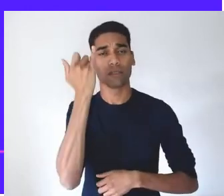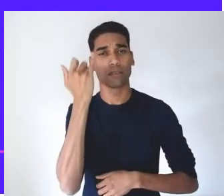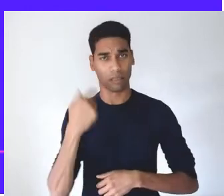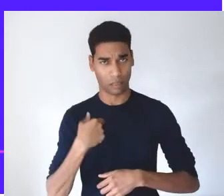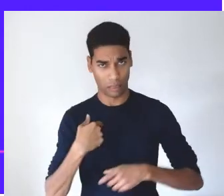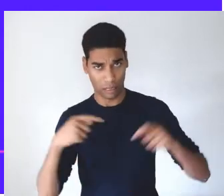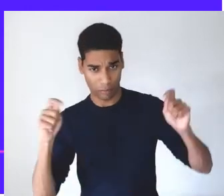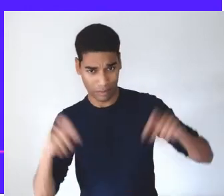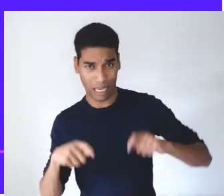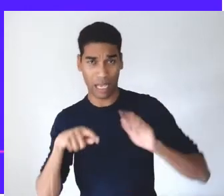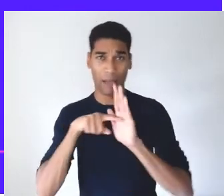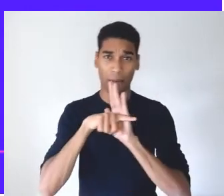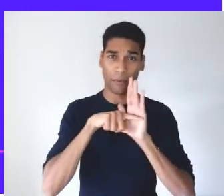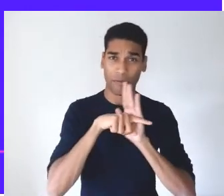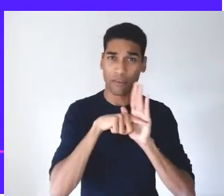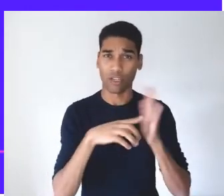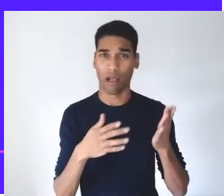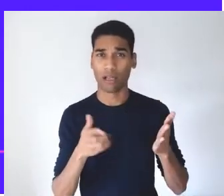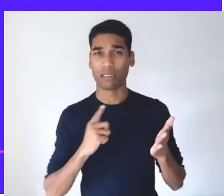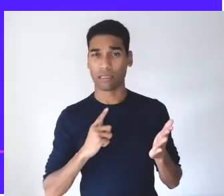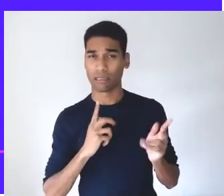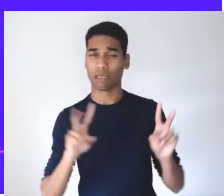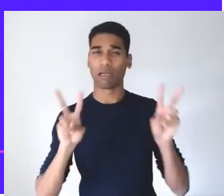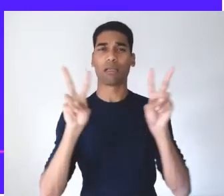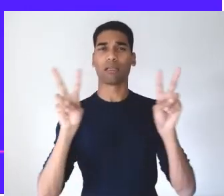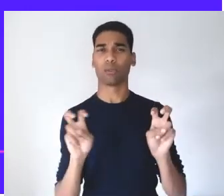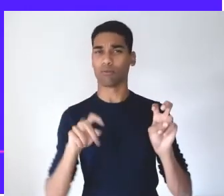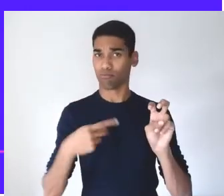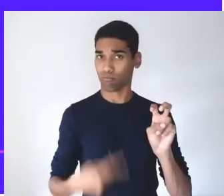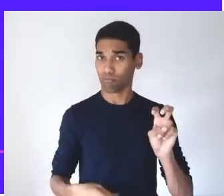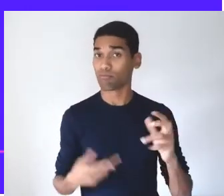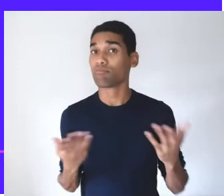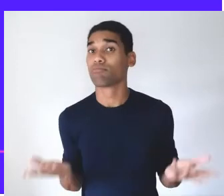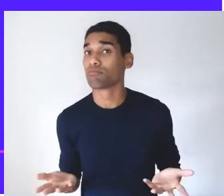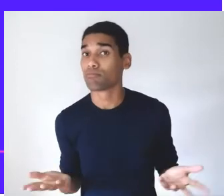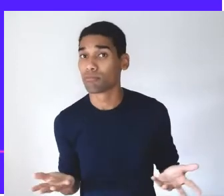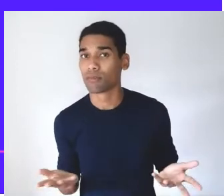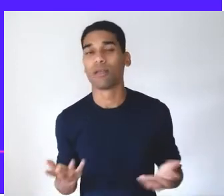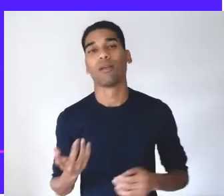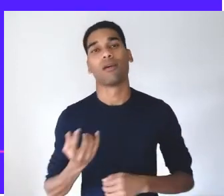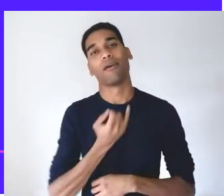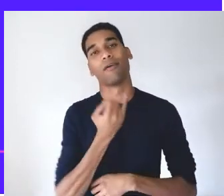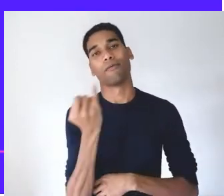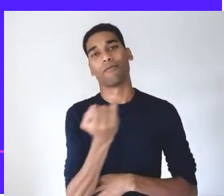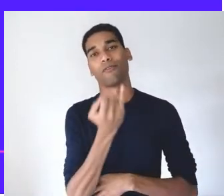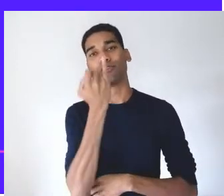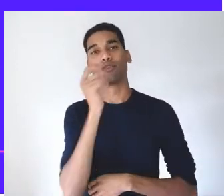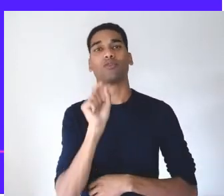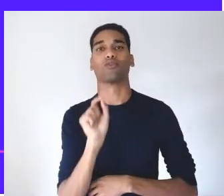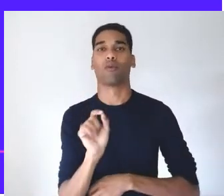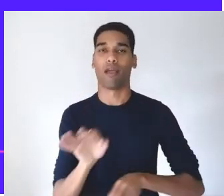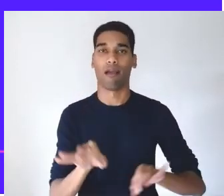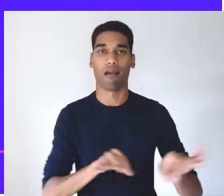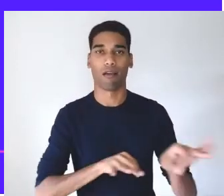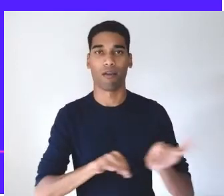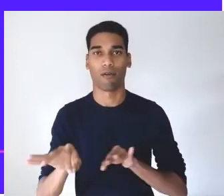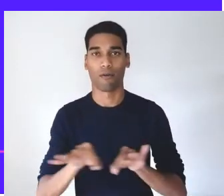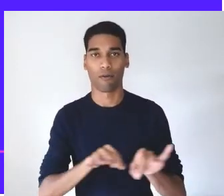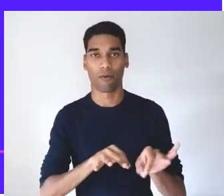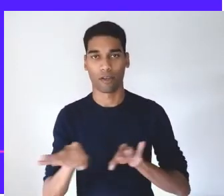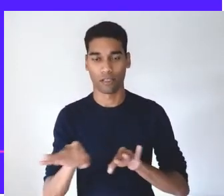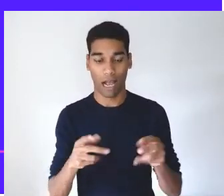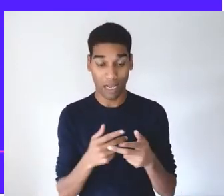notícia também aqui? Então, eu acho que o nosso desafio é sistematizar o que a gente já sabe que ajuda